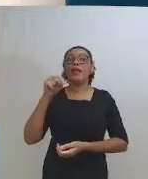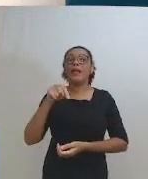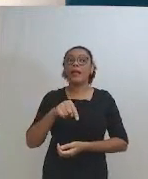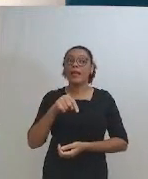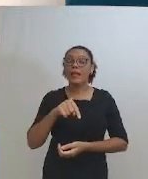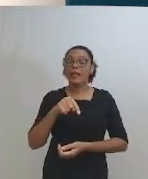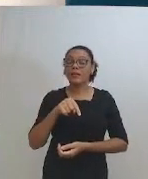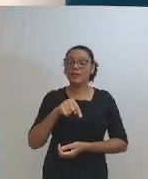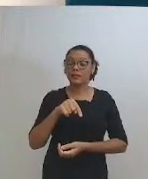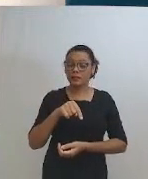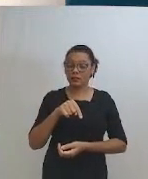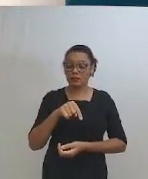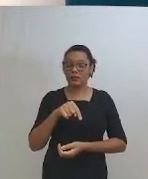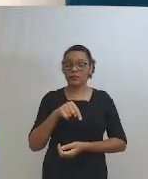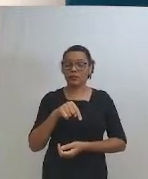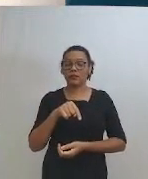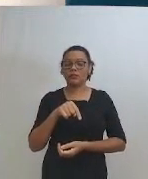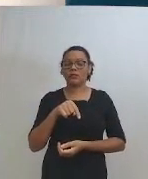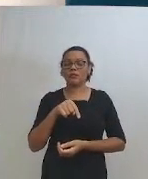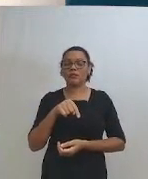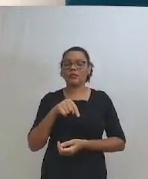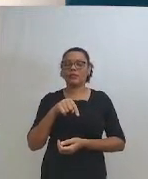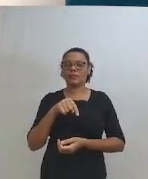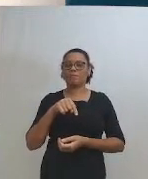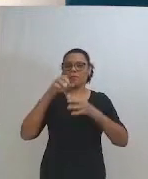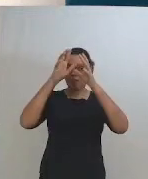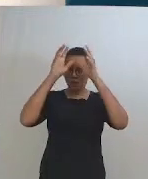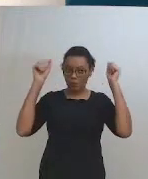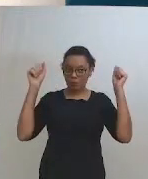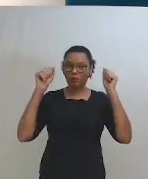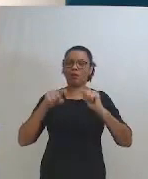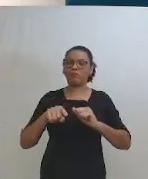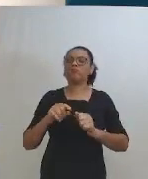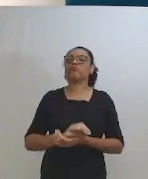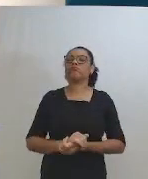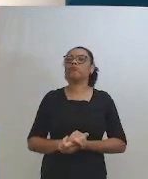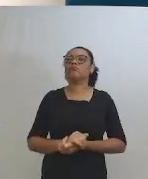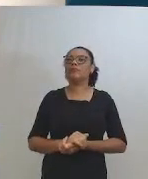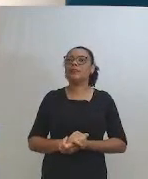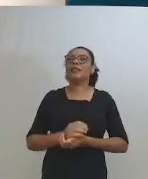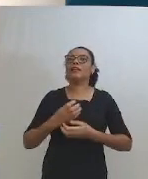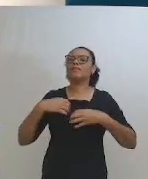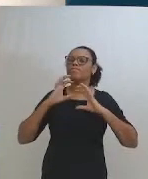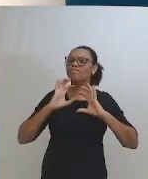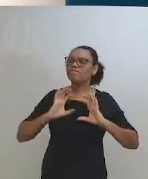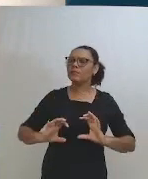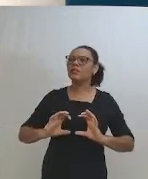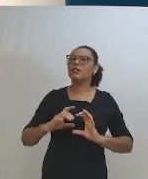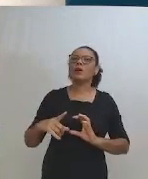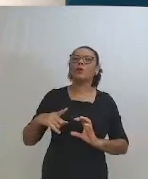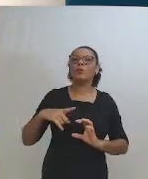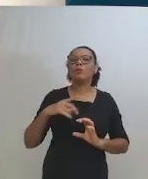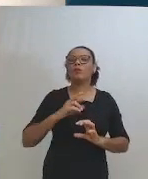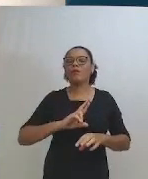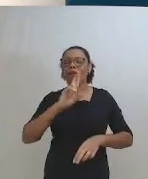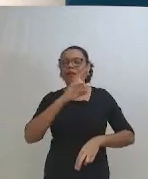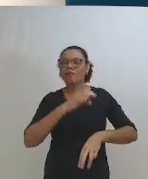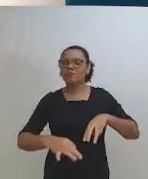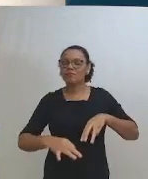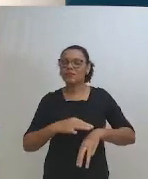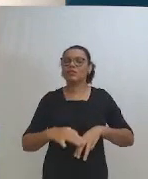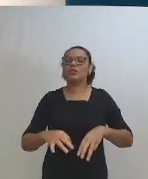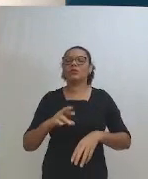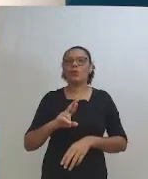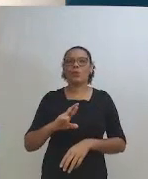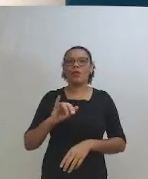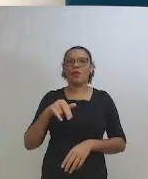Este próprio tribunal cidadão, por meio do ministro Reinaldo Soares da Fonseca, já se